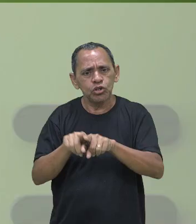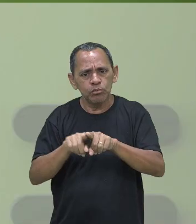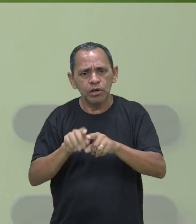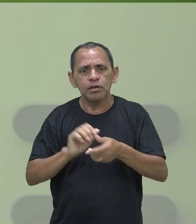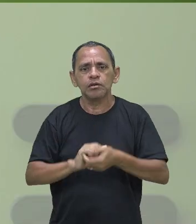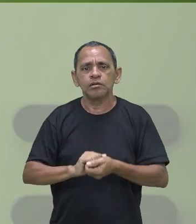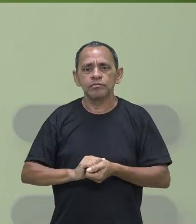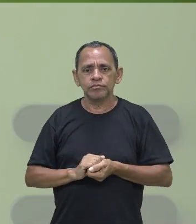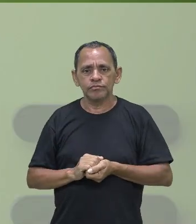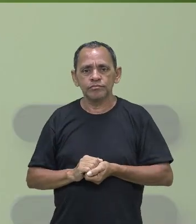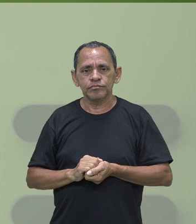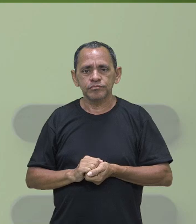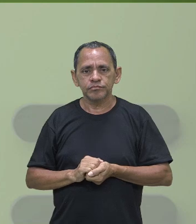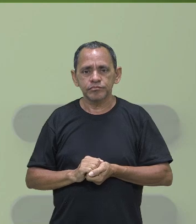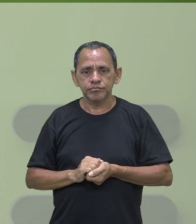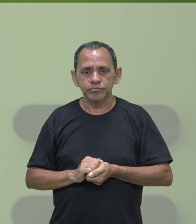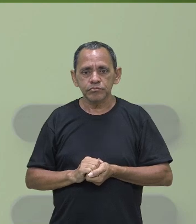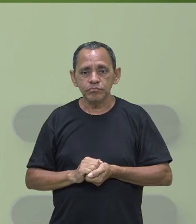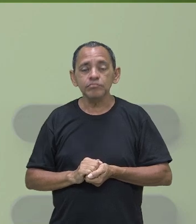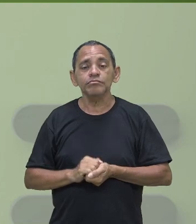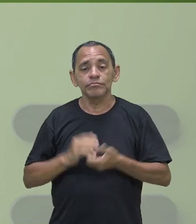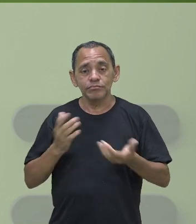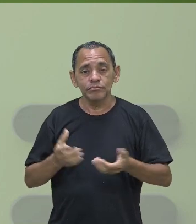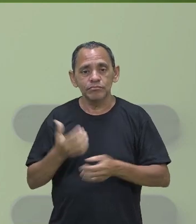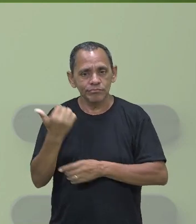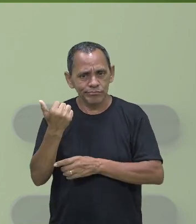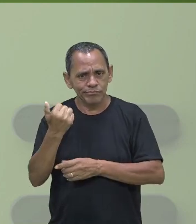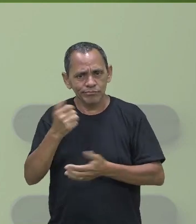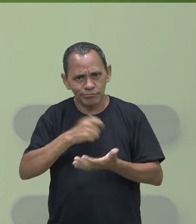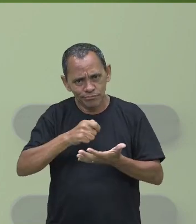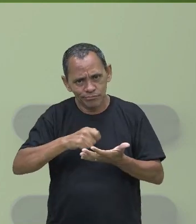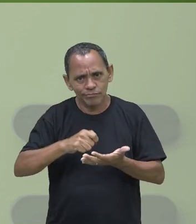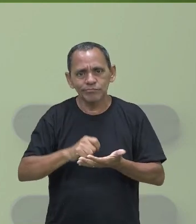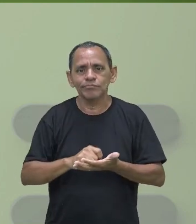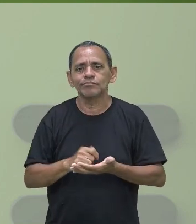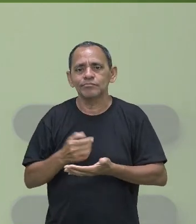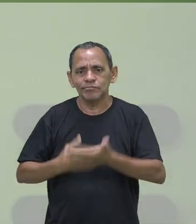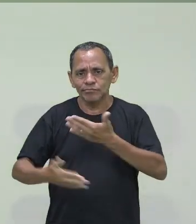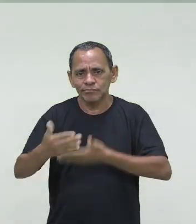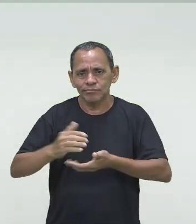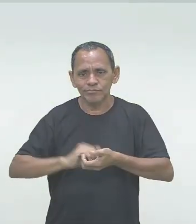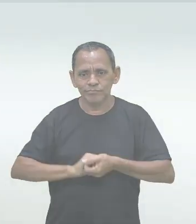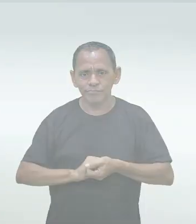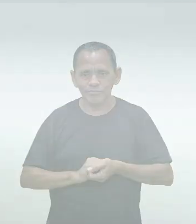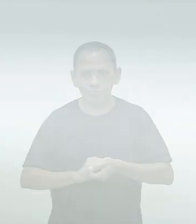endocitose. Então, caderno e caneta na mão e vamos para a nossa aula.